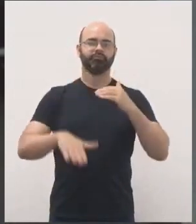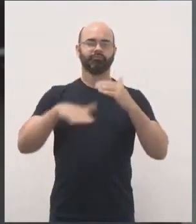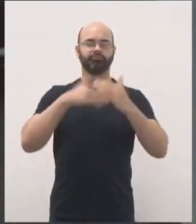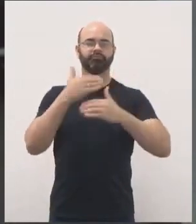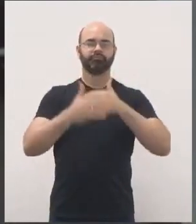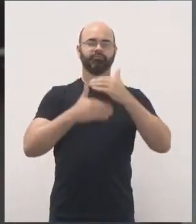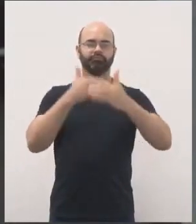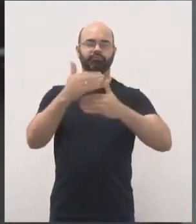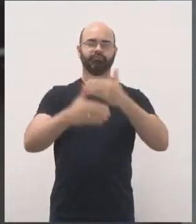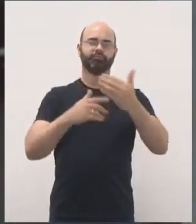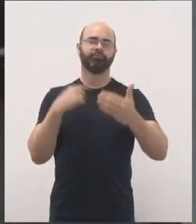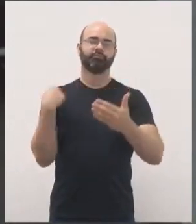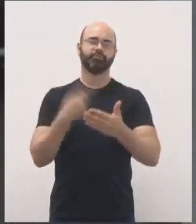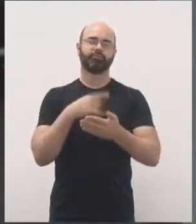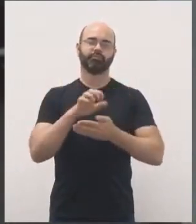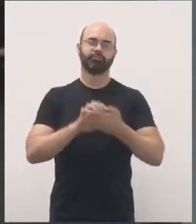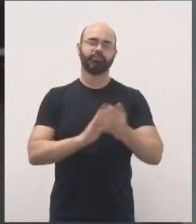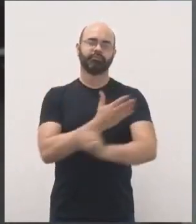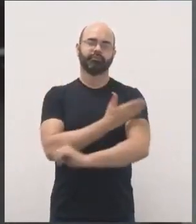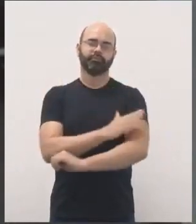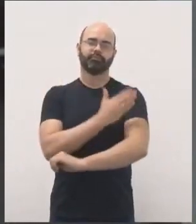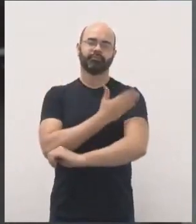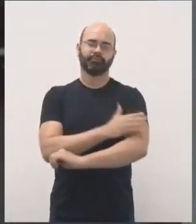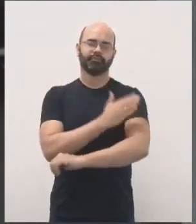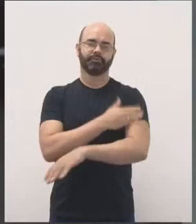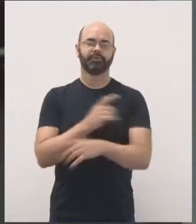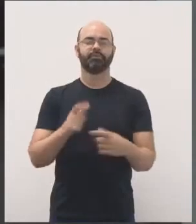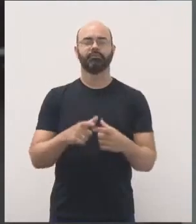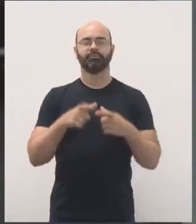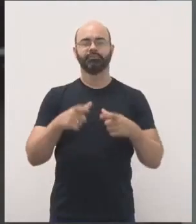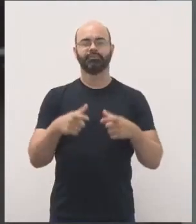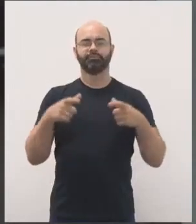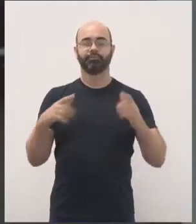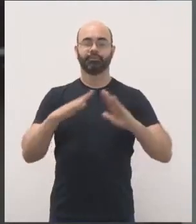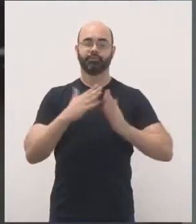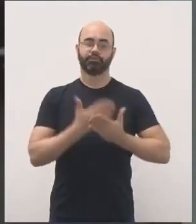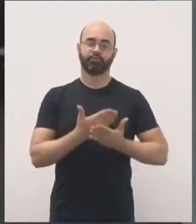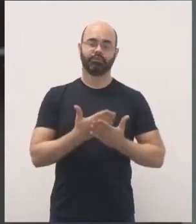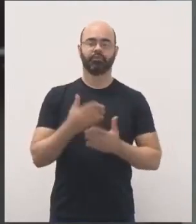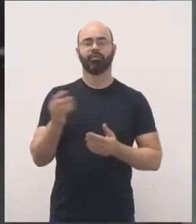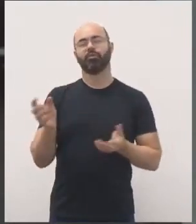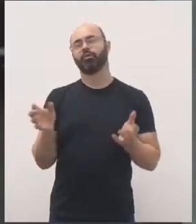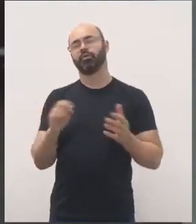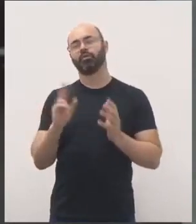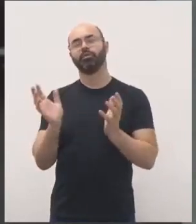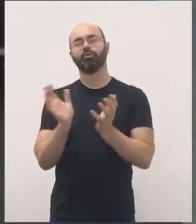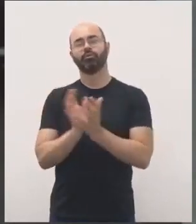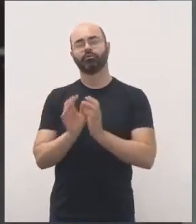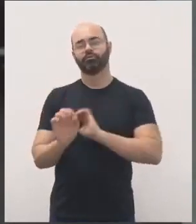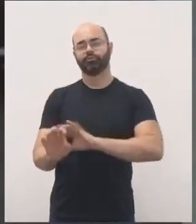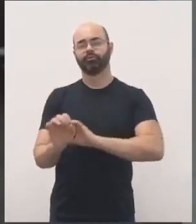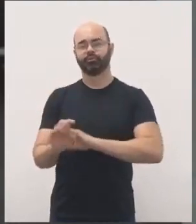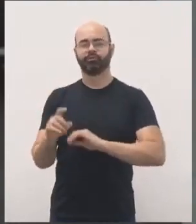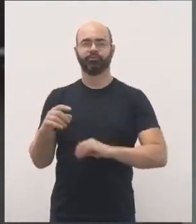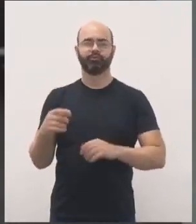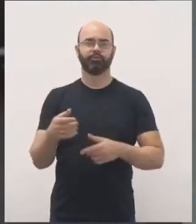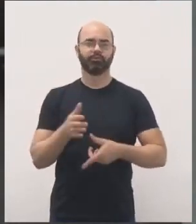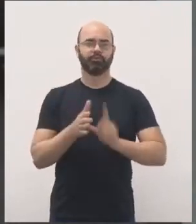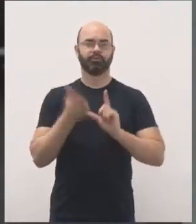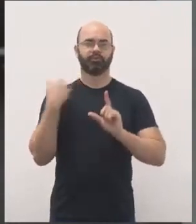gente já vem trabalhando, sobretudo com as escolas e com educadores. A gente já teve uma formação no qual a gente pôde